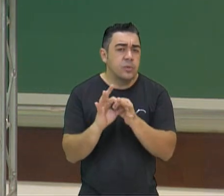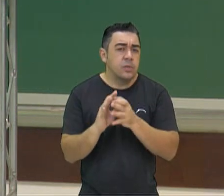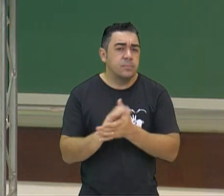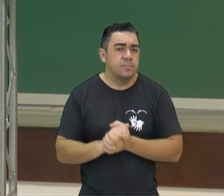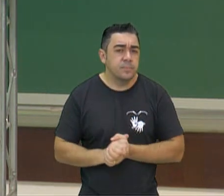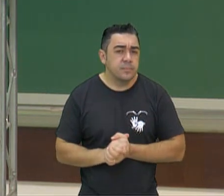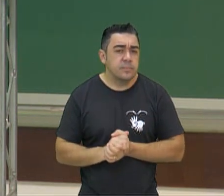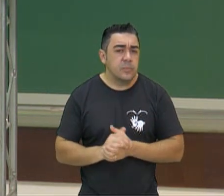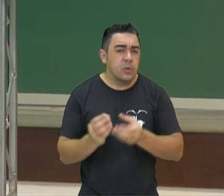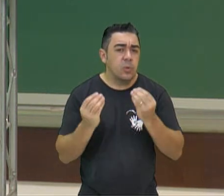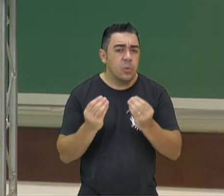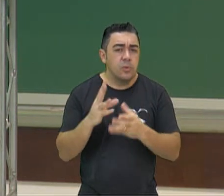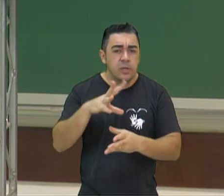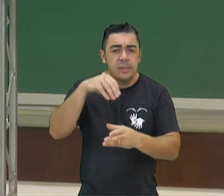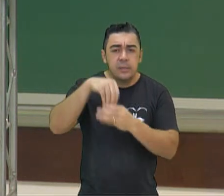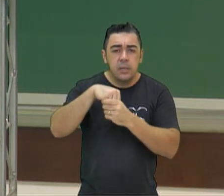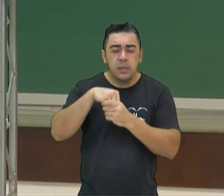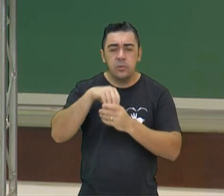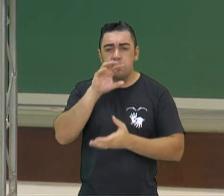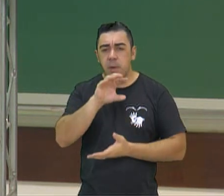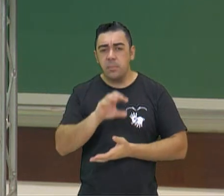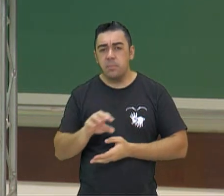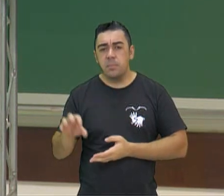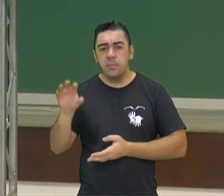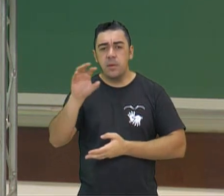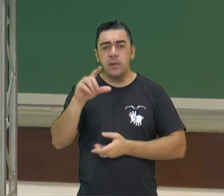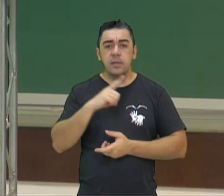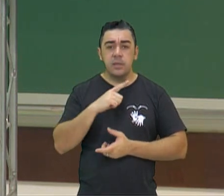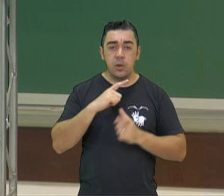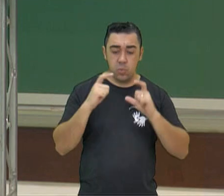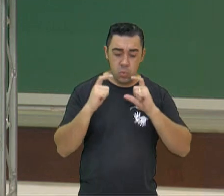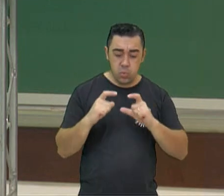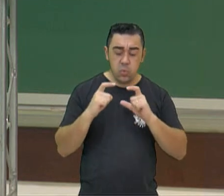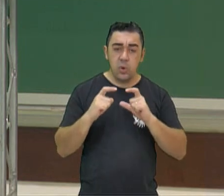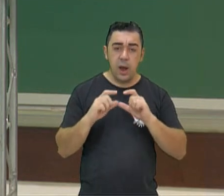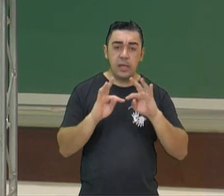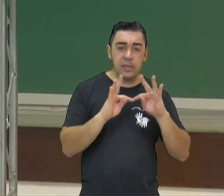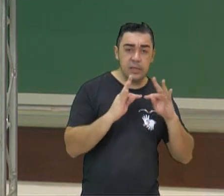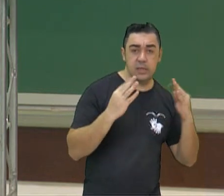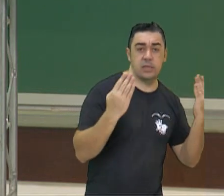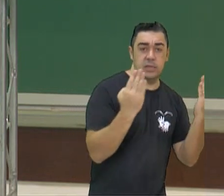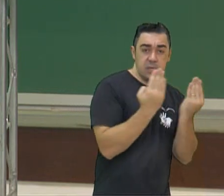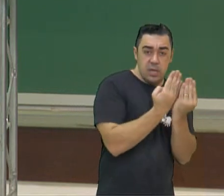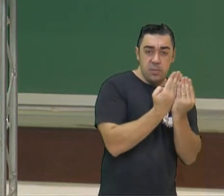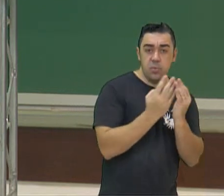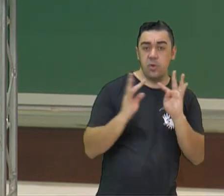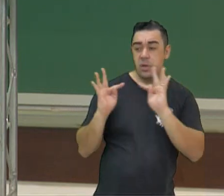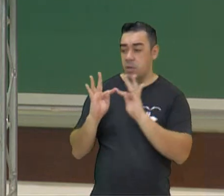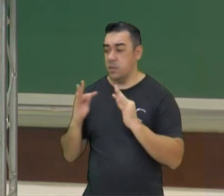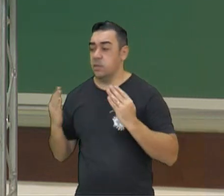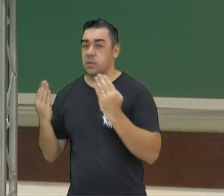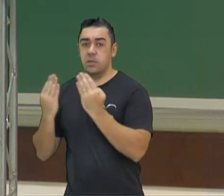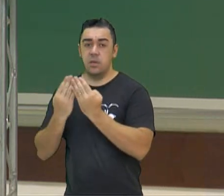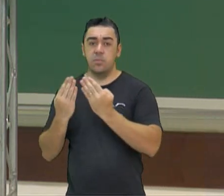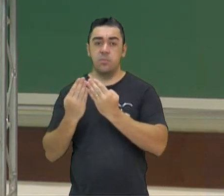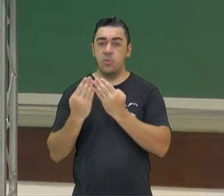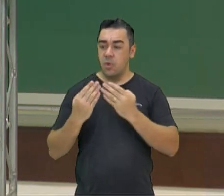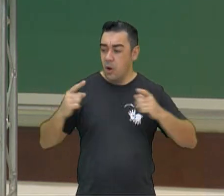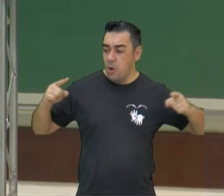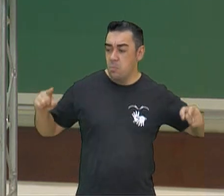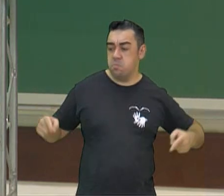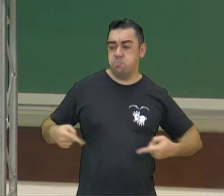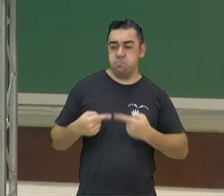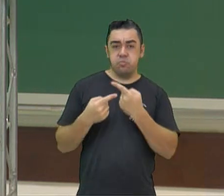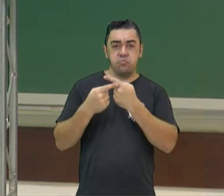dentro de um mesmo território tribos inimigas e como que eu vou separar tribos amigas? Para